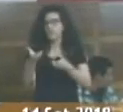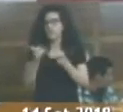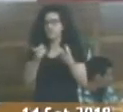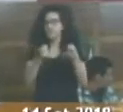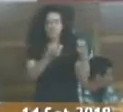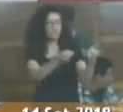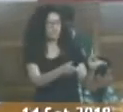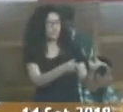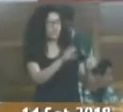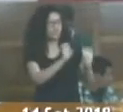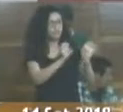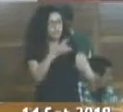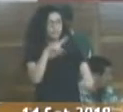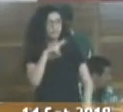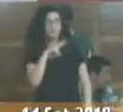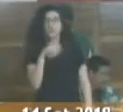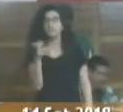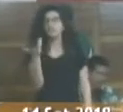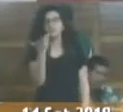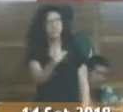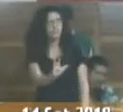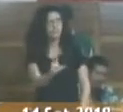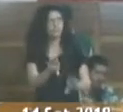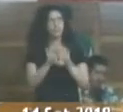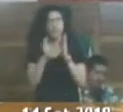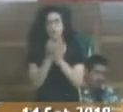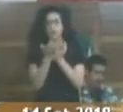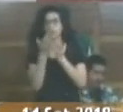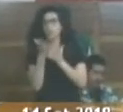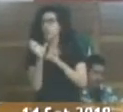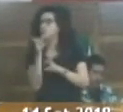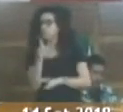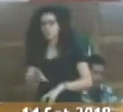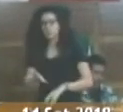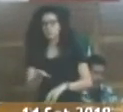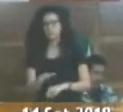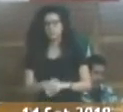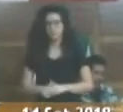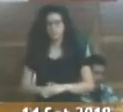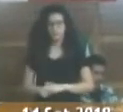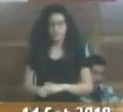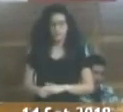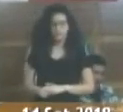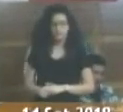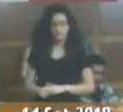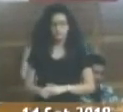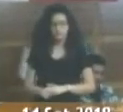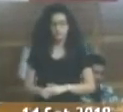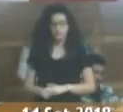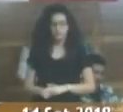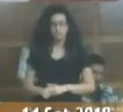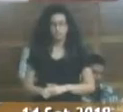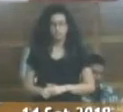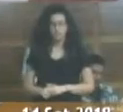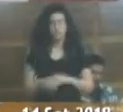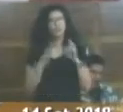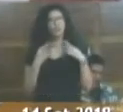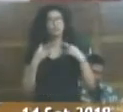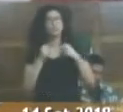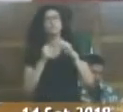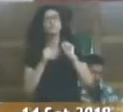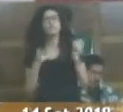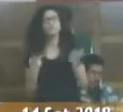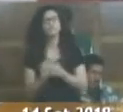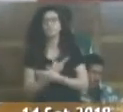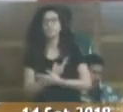E esse não é o caminho que nós, comunidades tradicionais, estamos buscando. Falar que tudo isso que